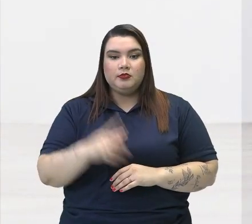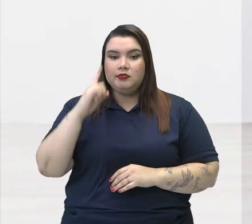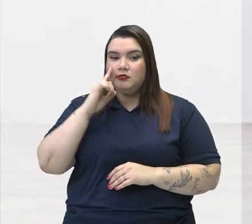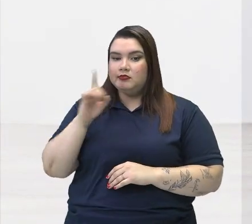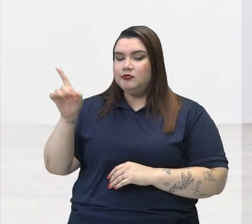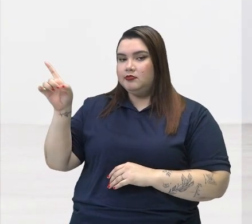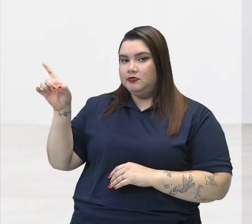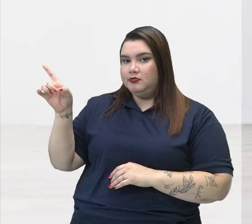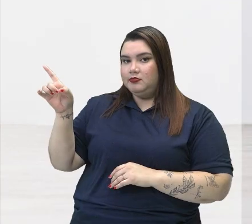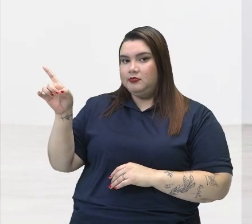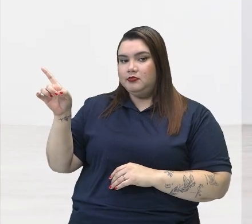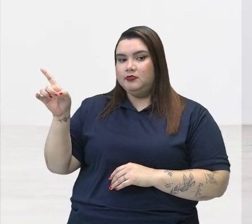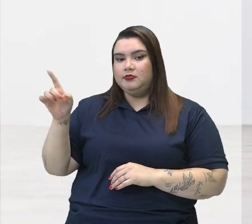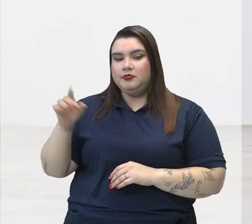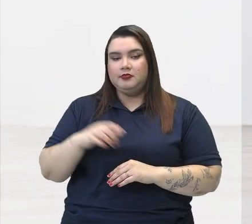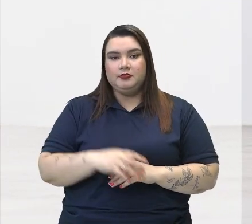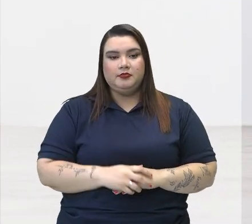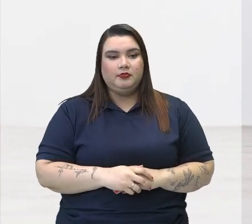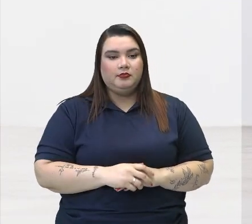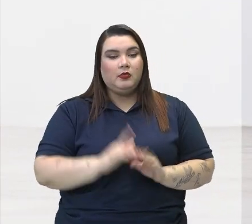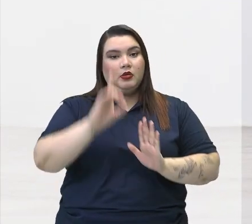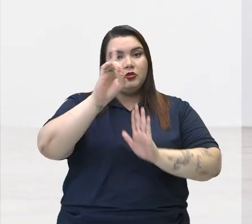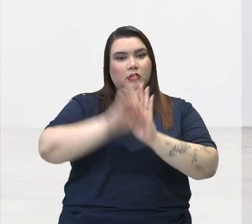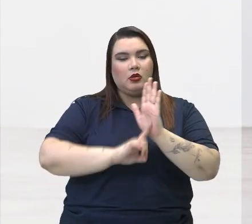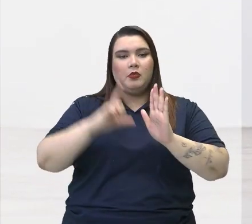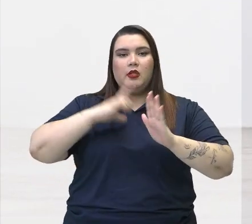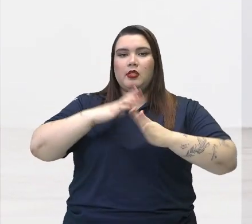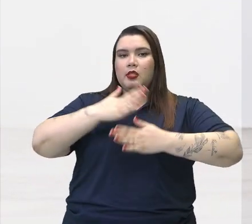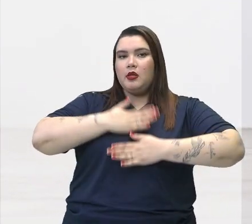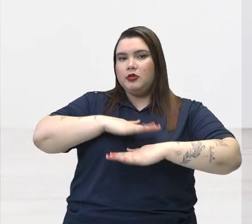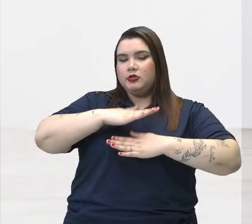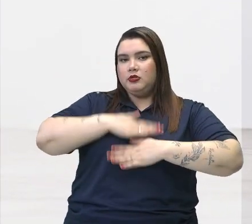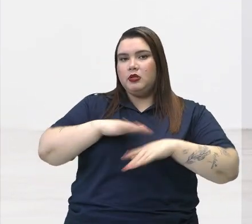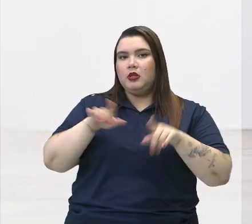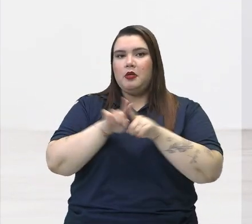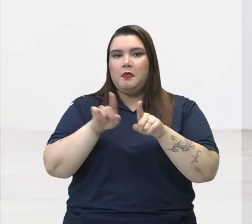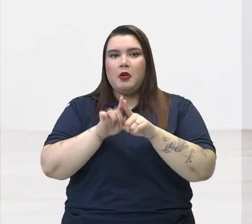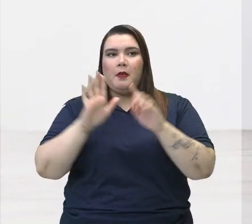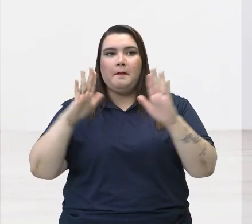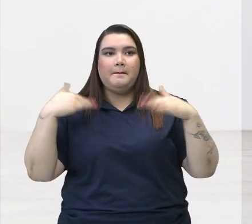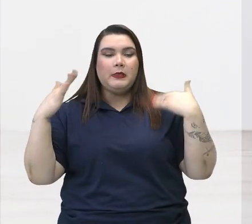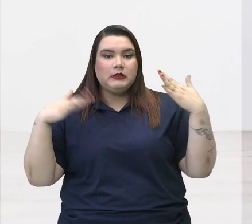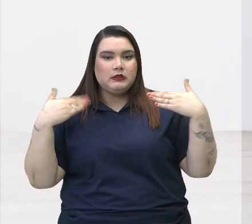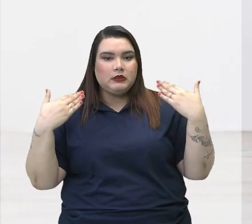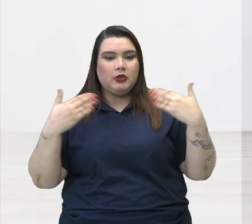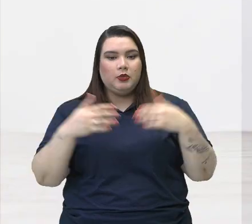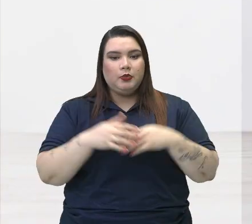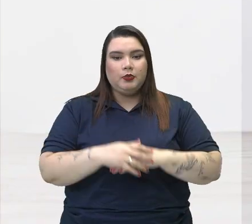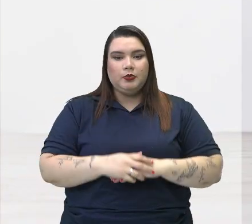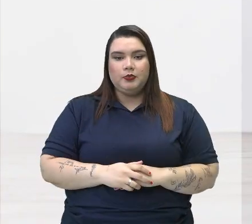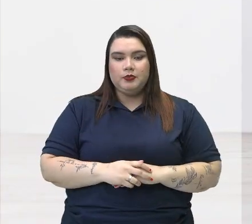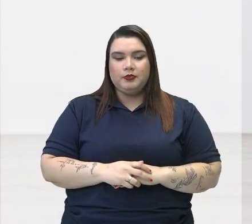Right to rest and leisure. Direito ao descanso e ao lazer.